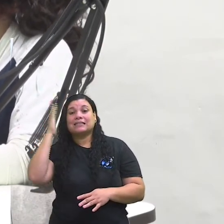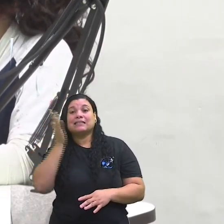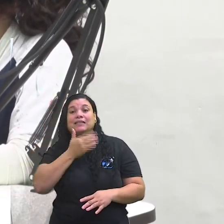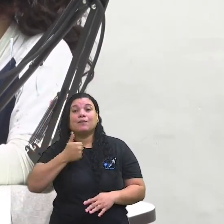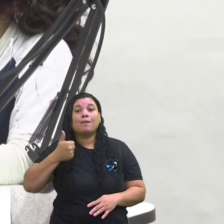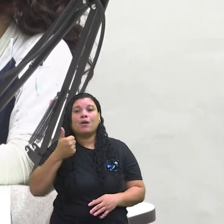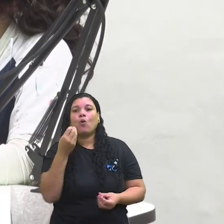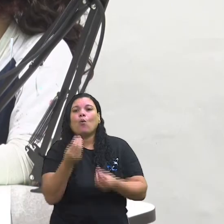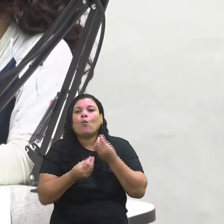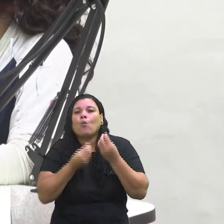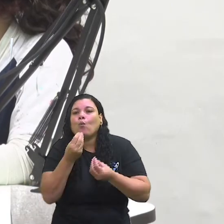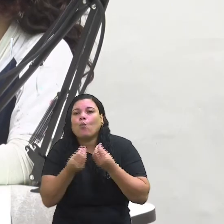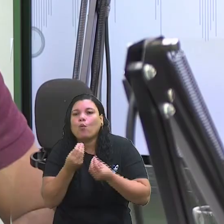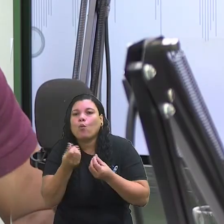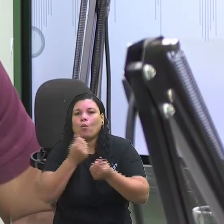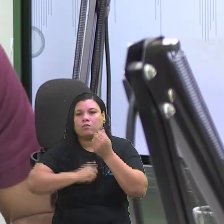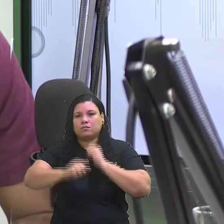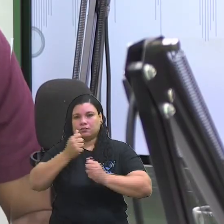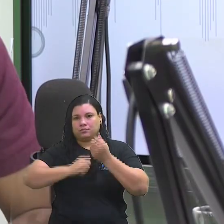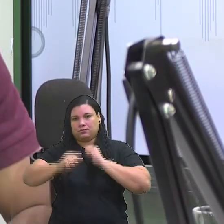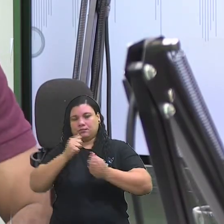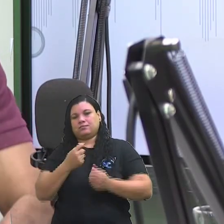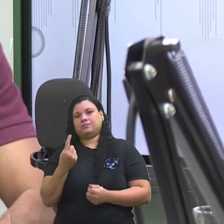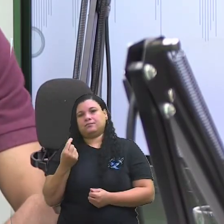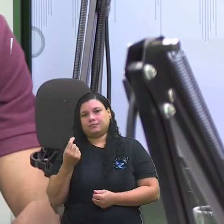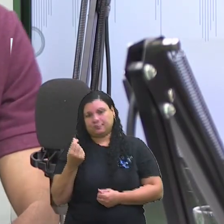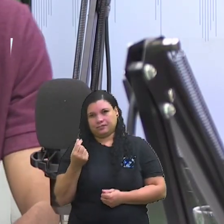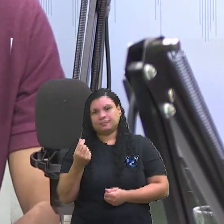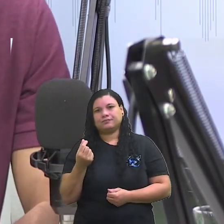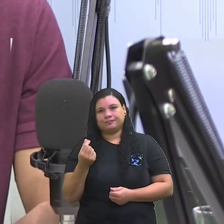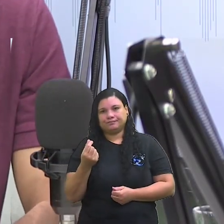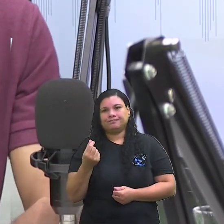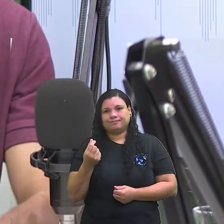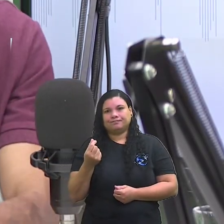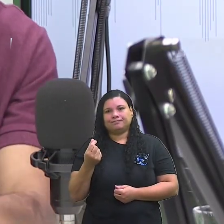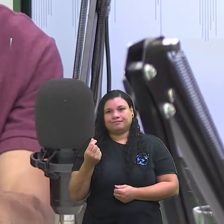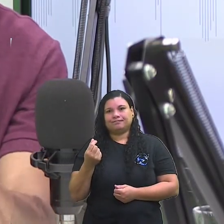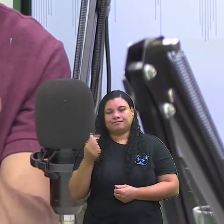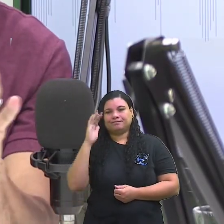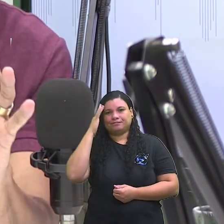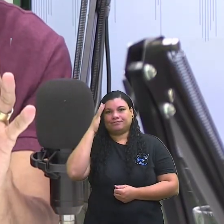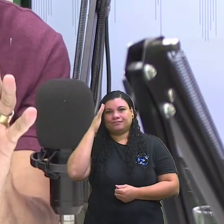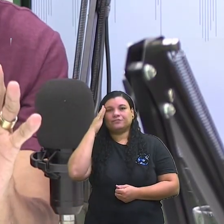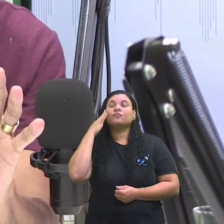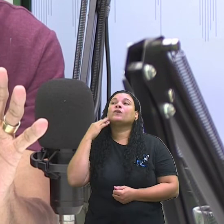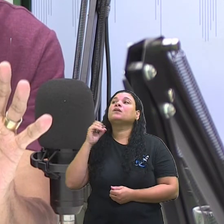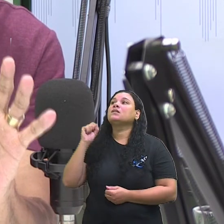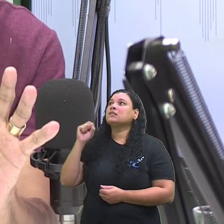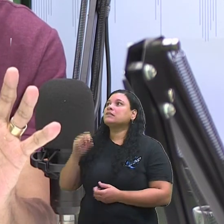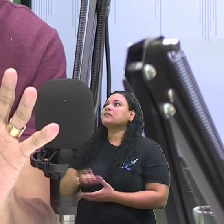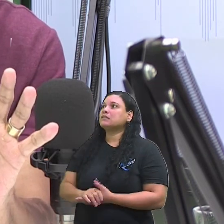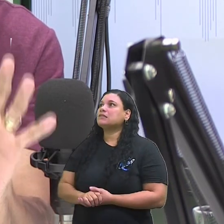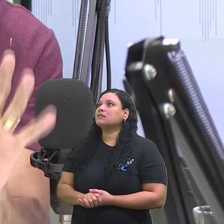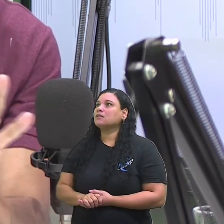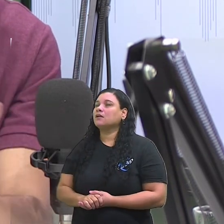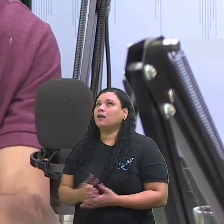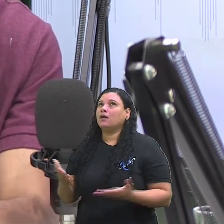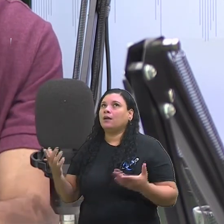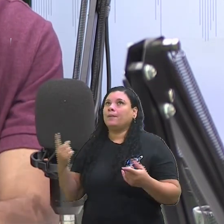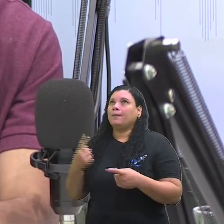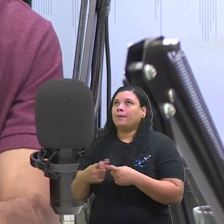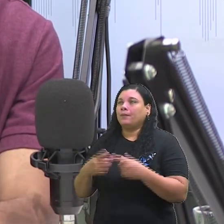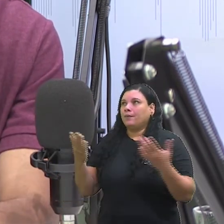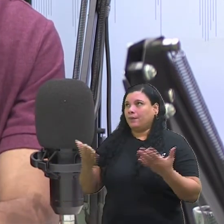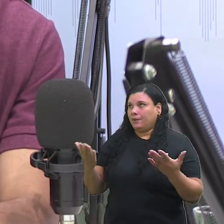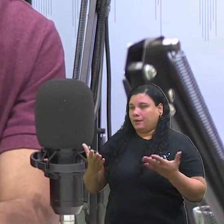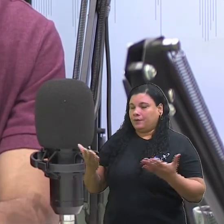família. Acaba. E hoje a gente vive o quê? A gente vive hoje, as pessoas querem... Nessa época de redes